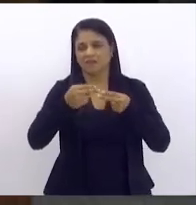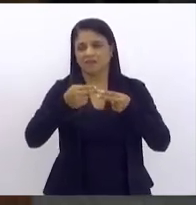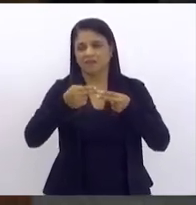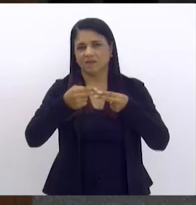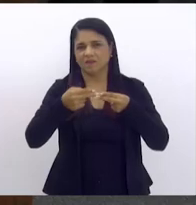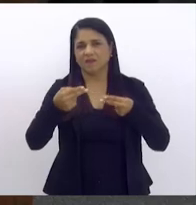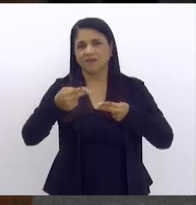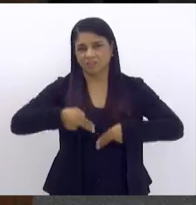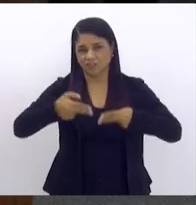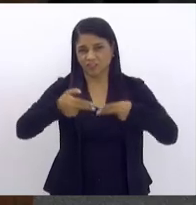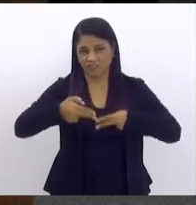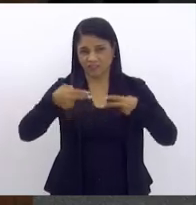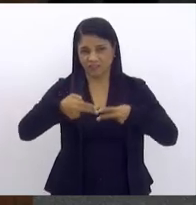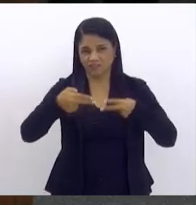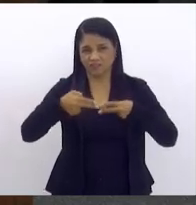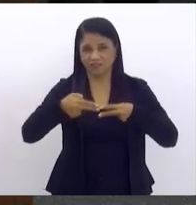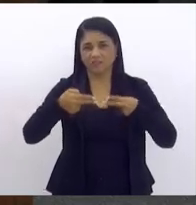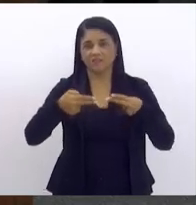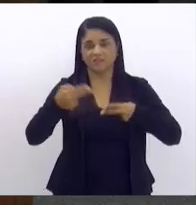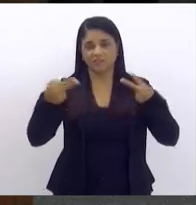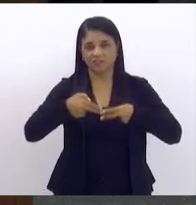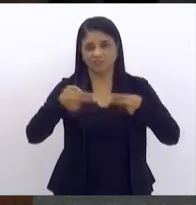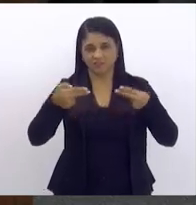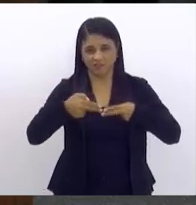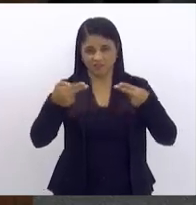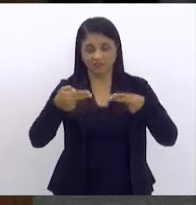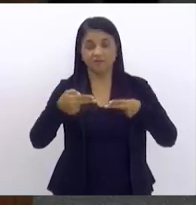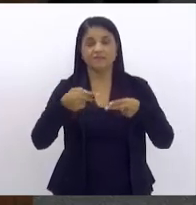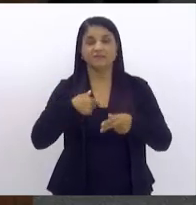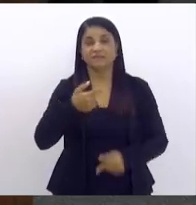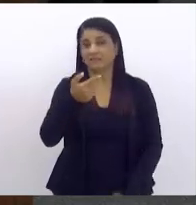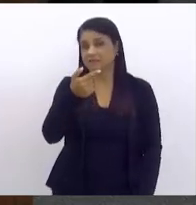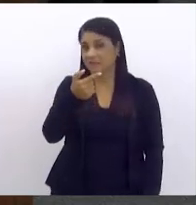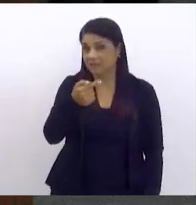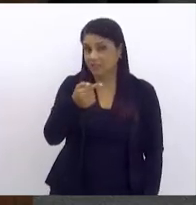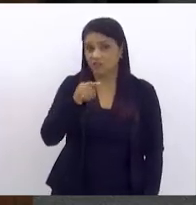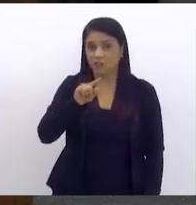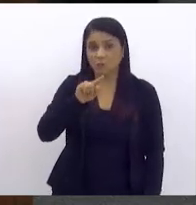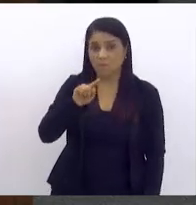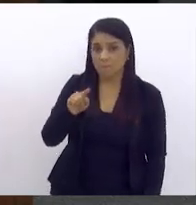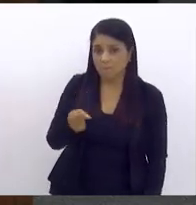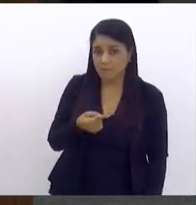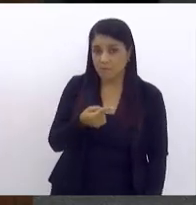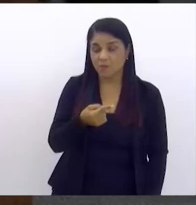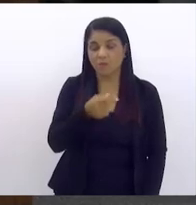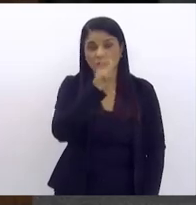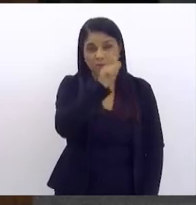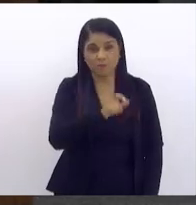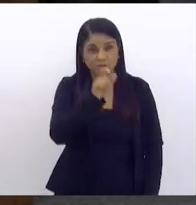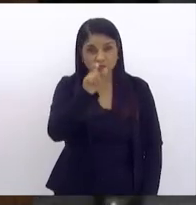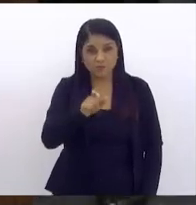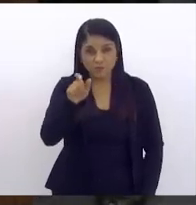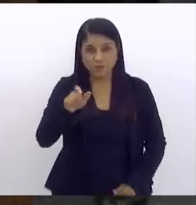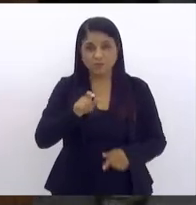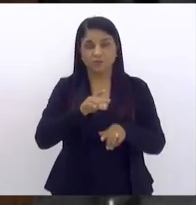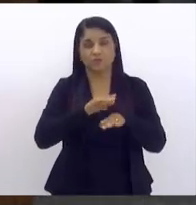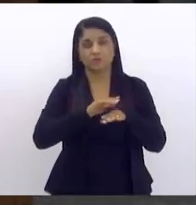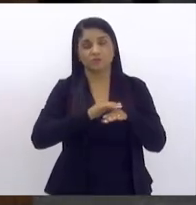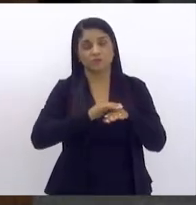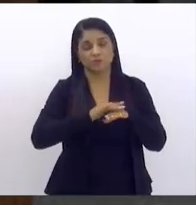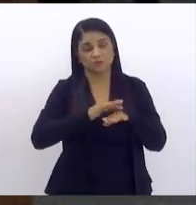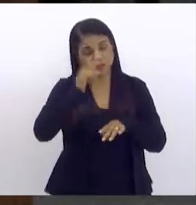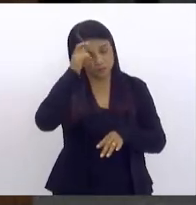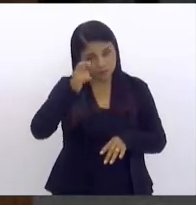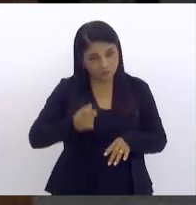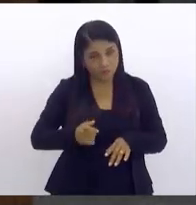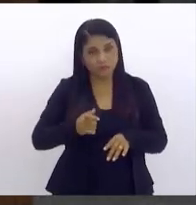E a incidência no mundo chega a 7 mil casos para cada milhão de habitantes. Ou seja,